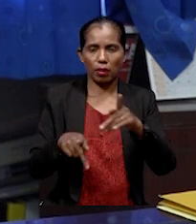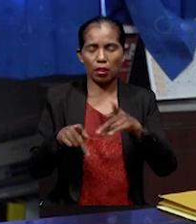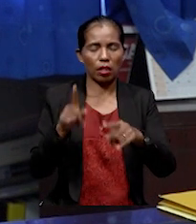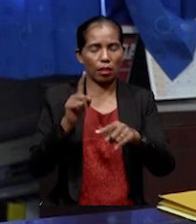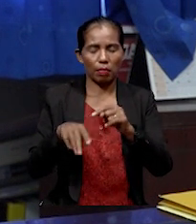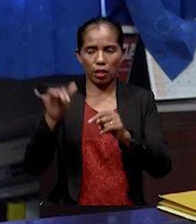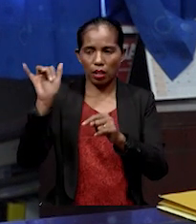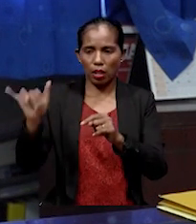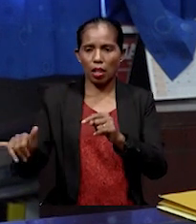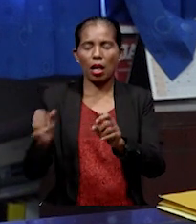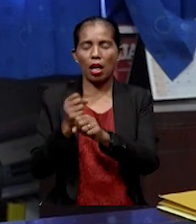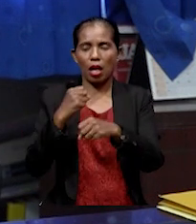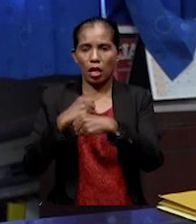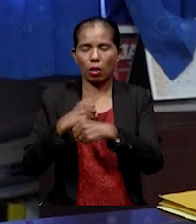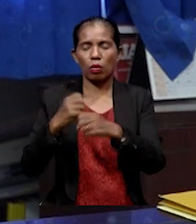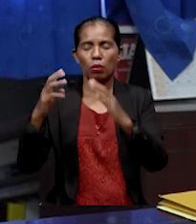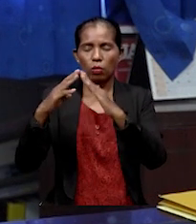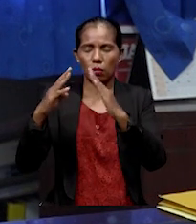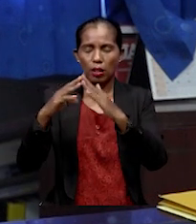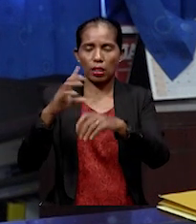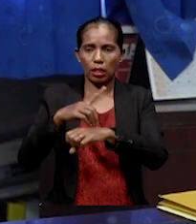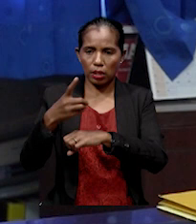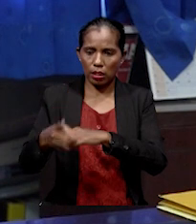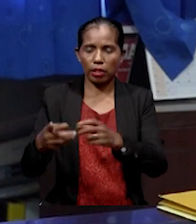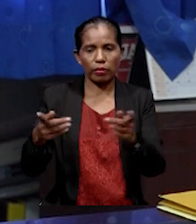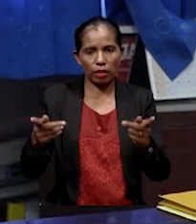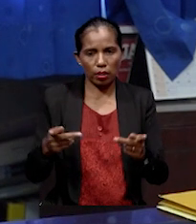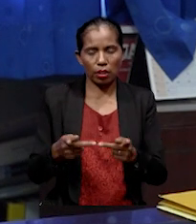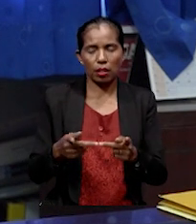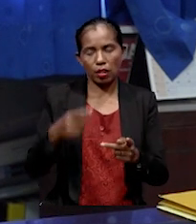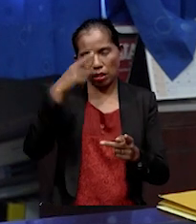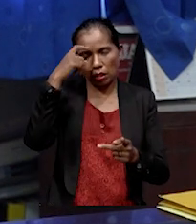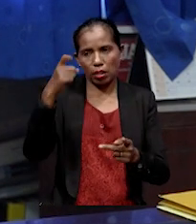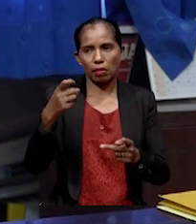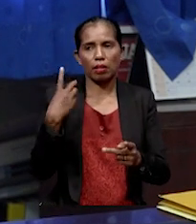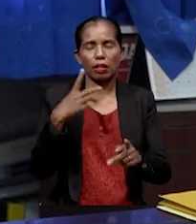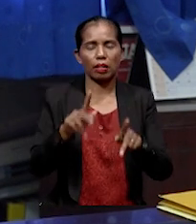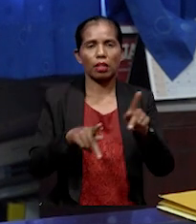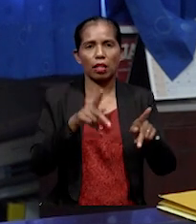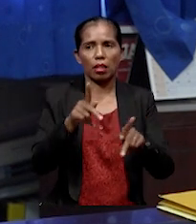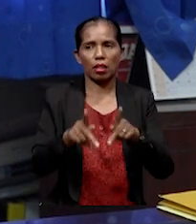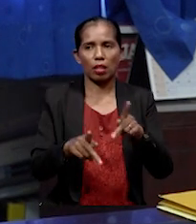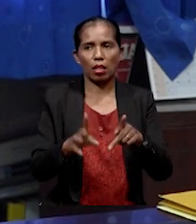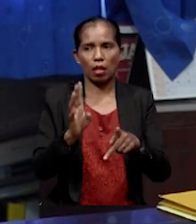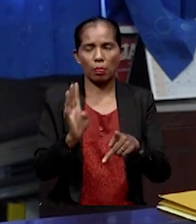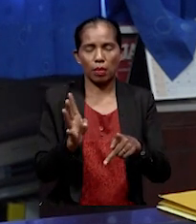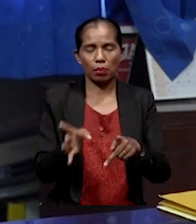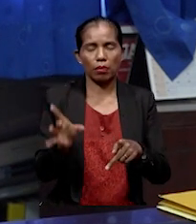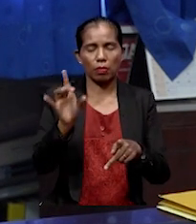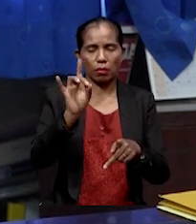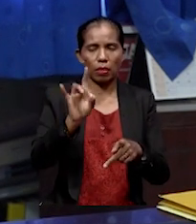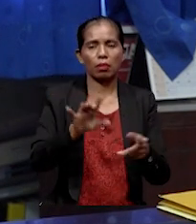de risco para desastre. Também, fim da experiência acontece ali o banho, né? Ita na população, hatlu, recinhito, mas lá com